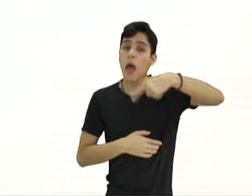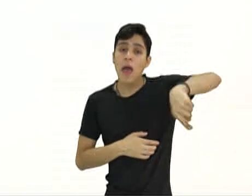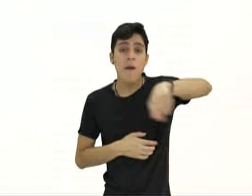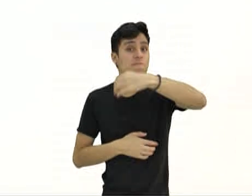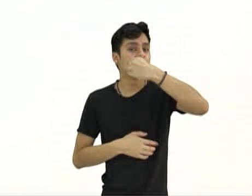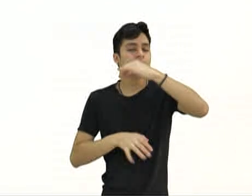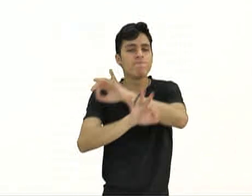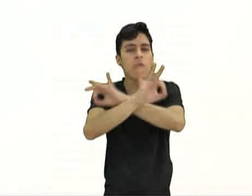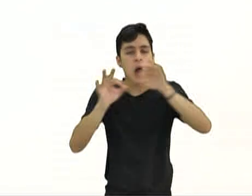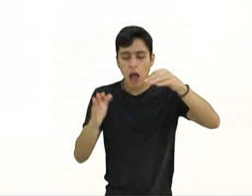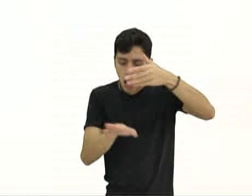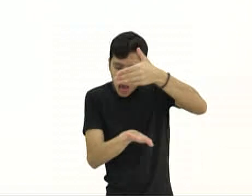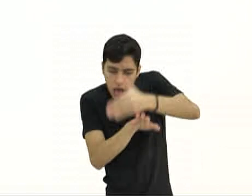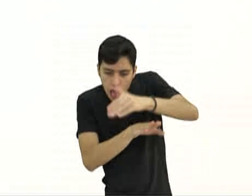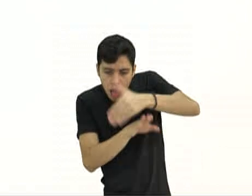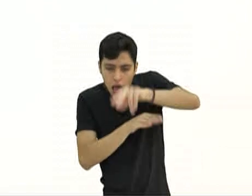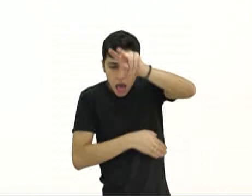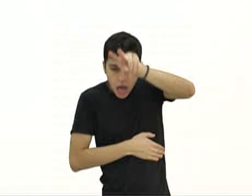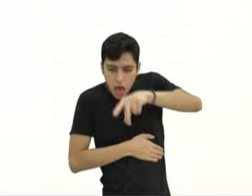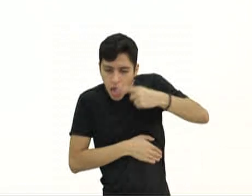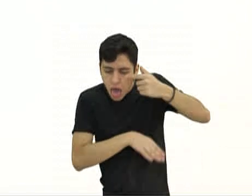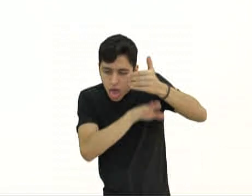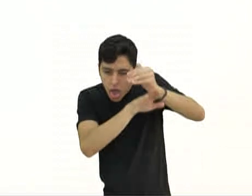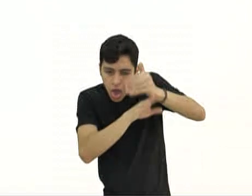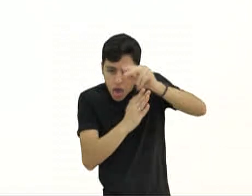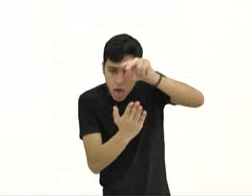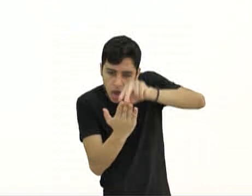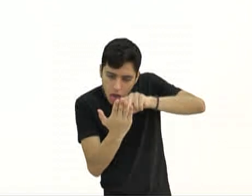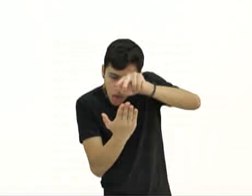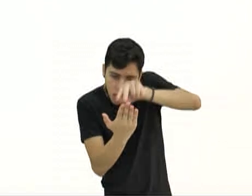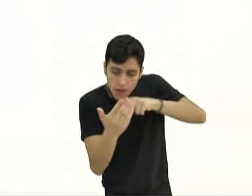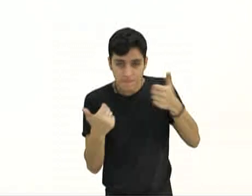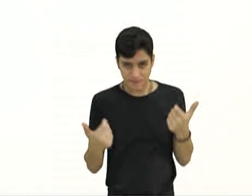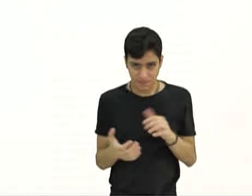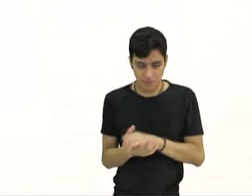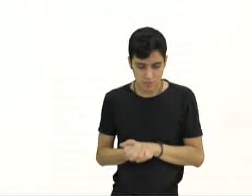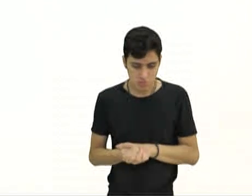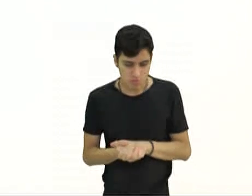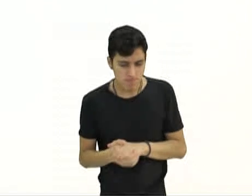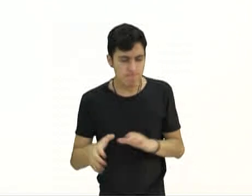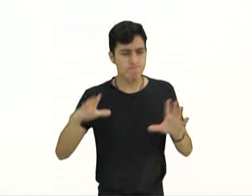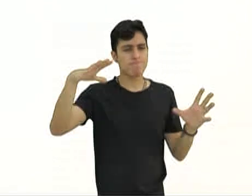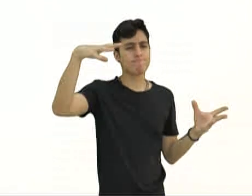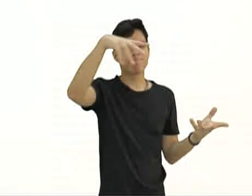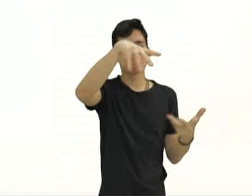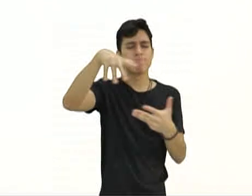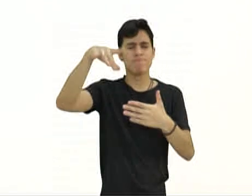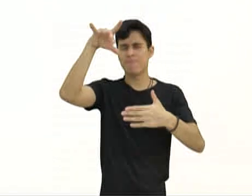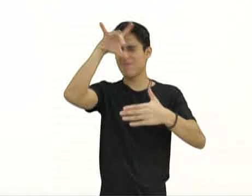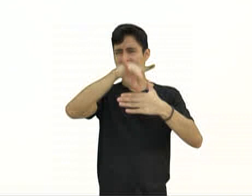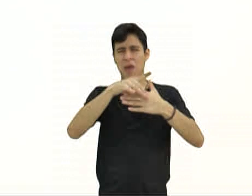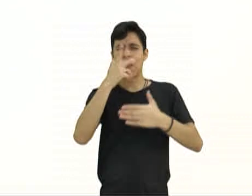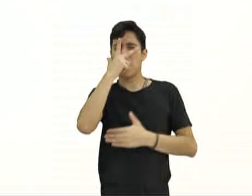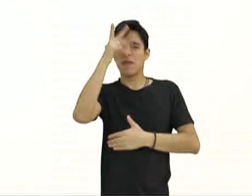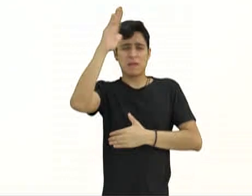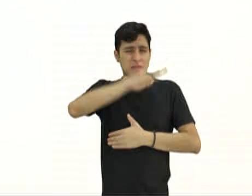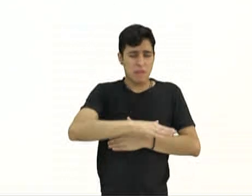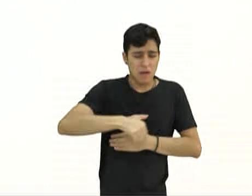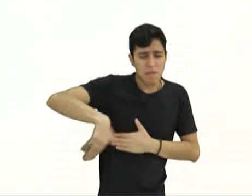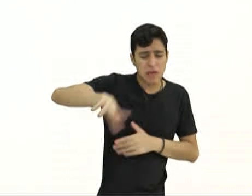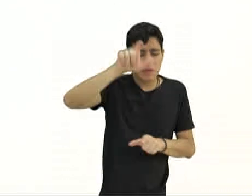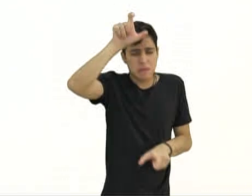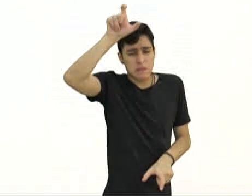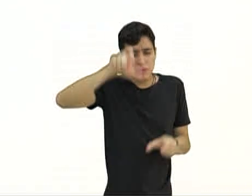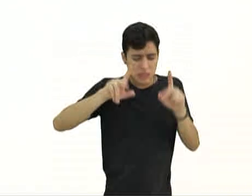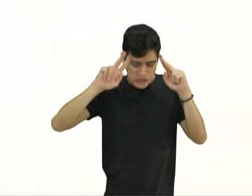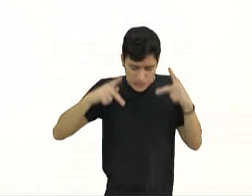você treinar a sua leitura. Muitos dos males que afligem a humanidade e fazem entrever a